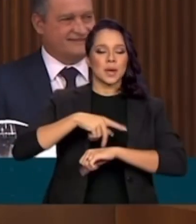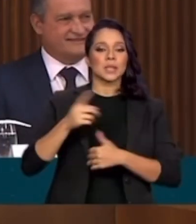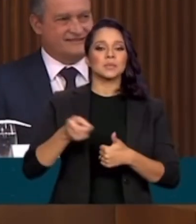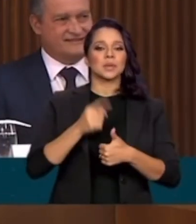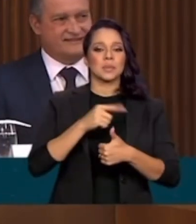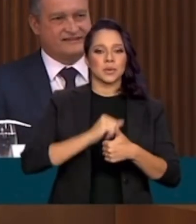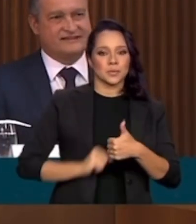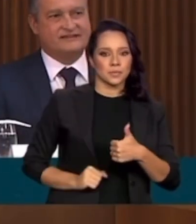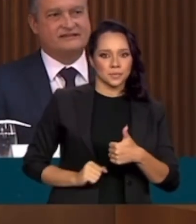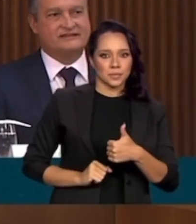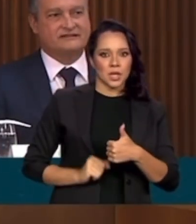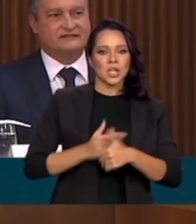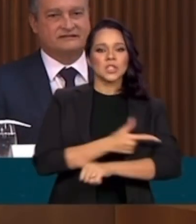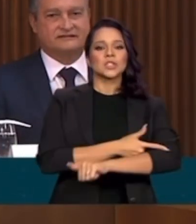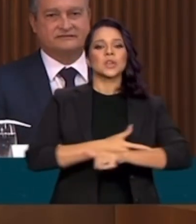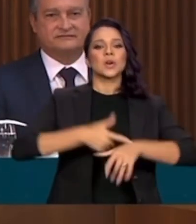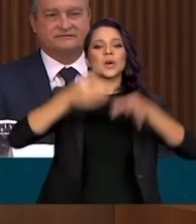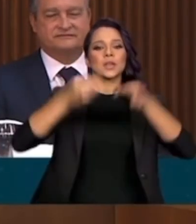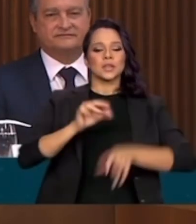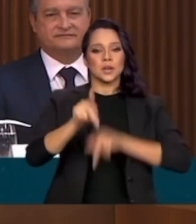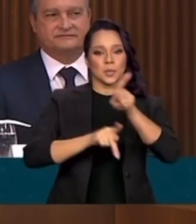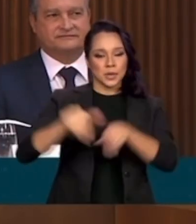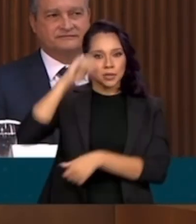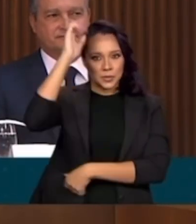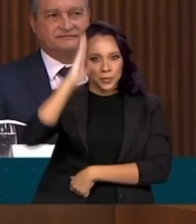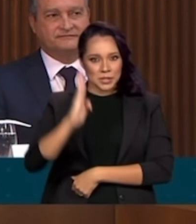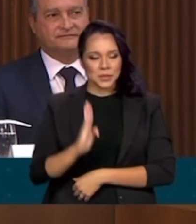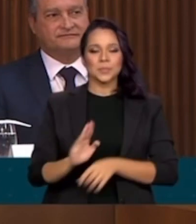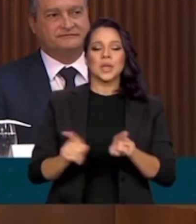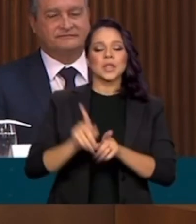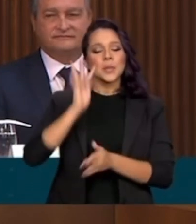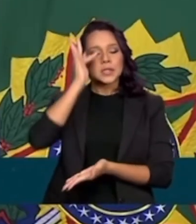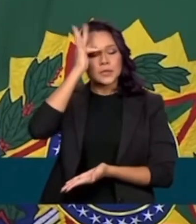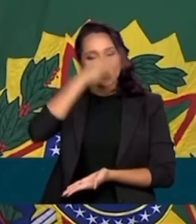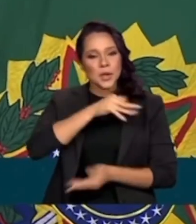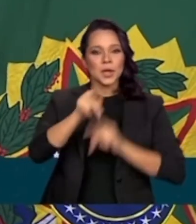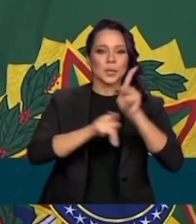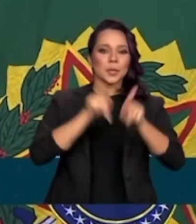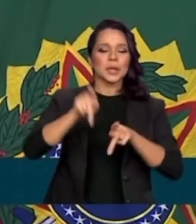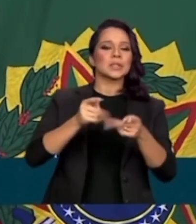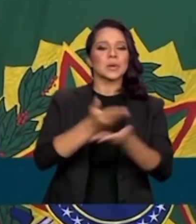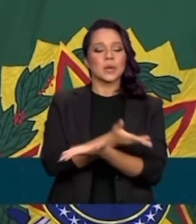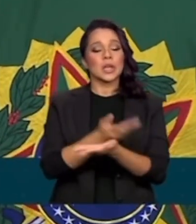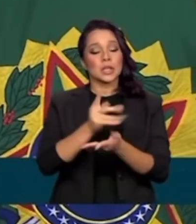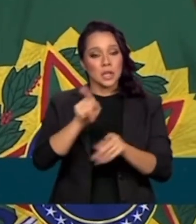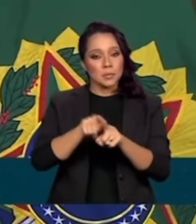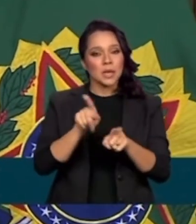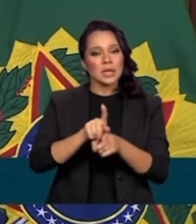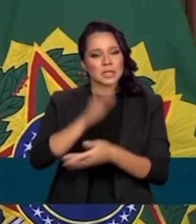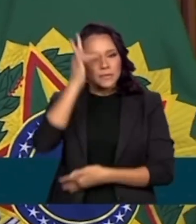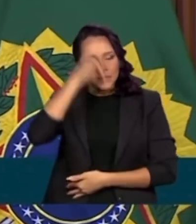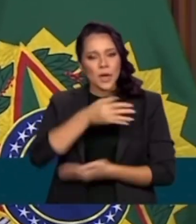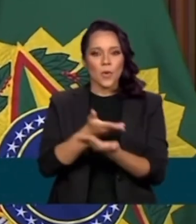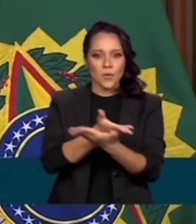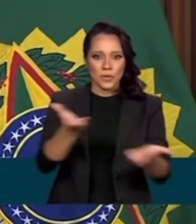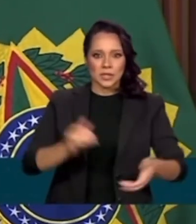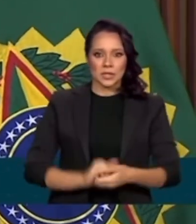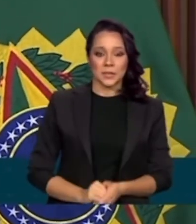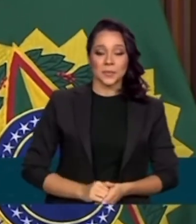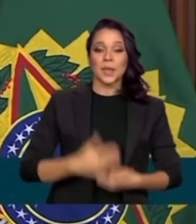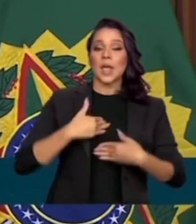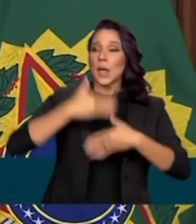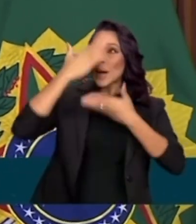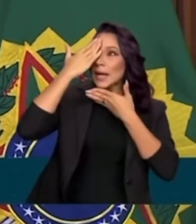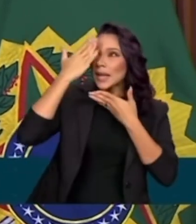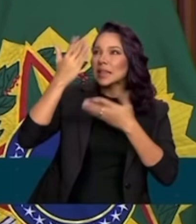Primeiro, ser honesto com o povo brasileiro e ser leal e honesto com vocês. Eu primeiro sou grato a todos